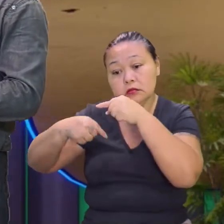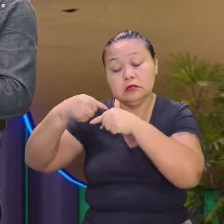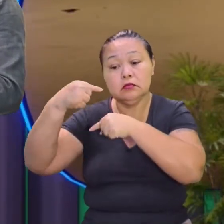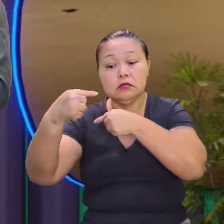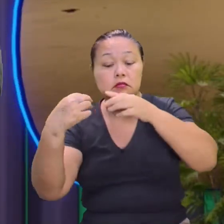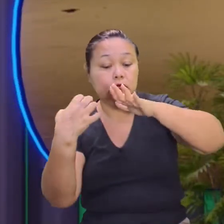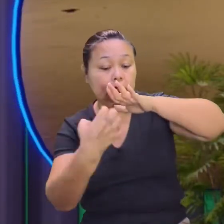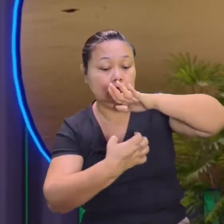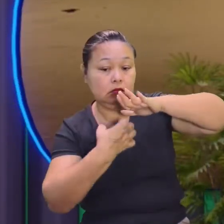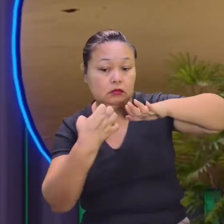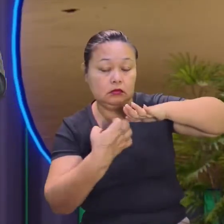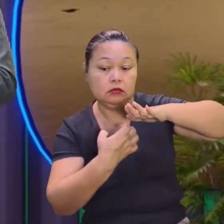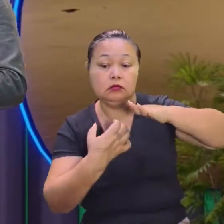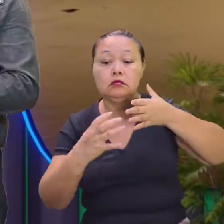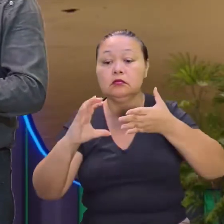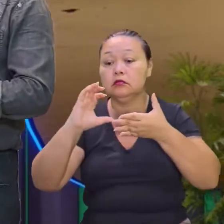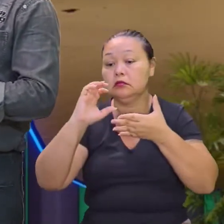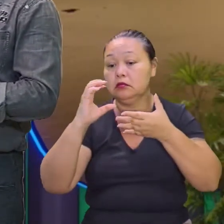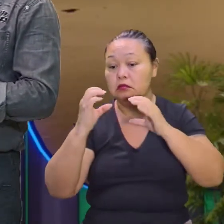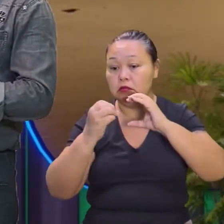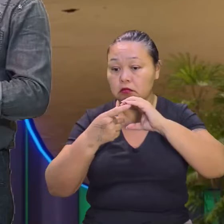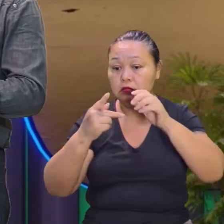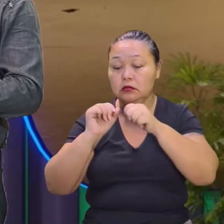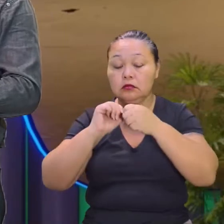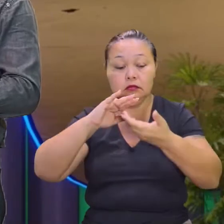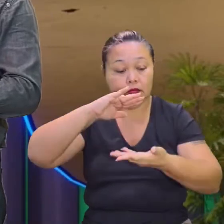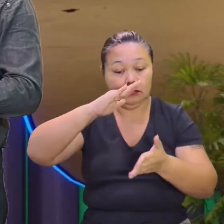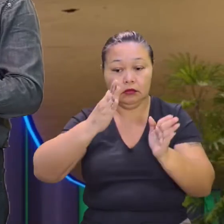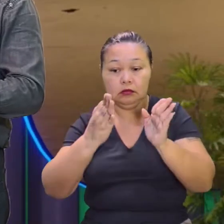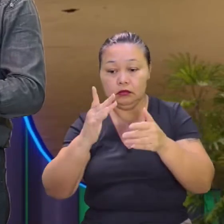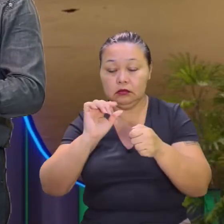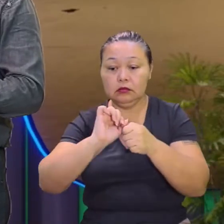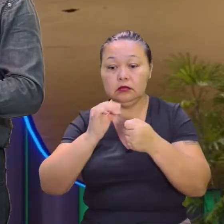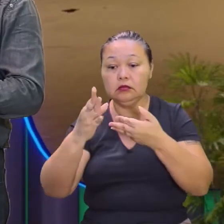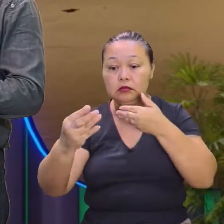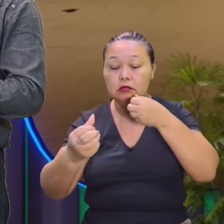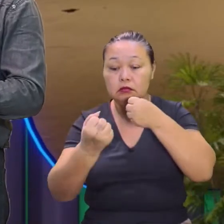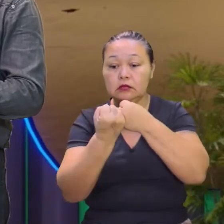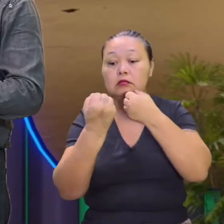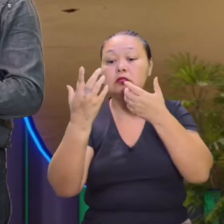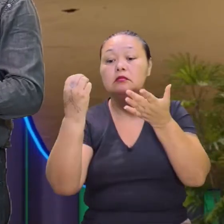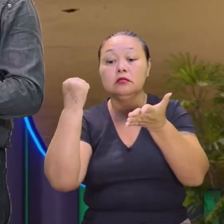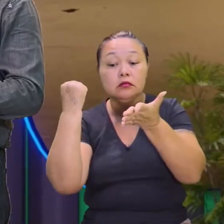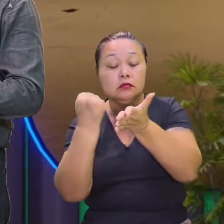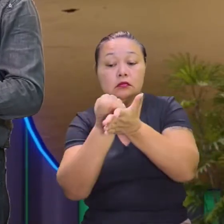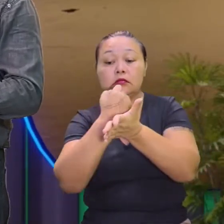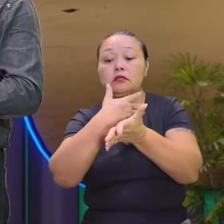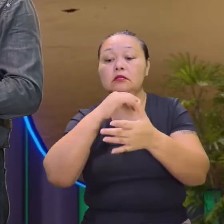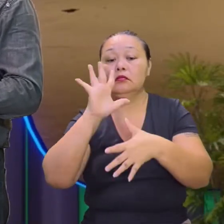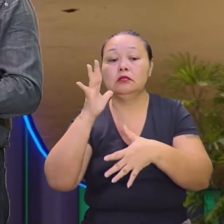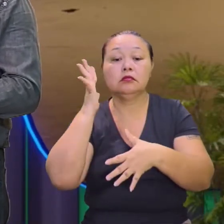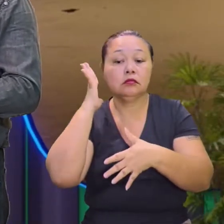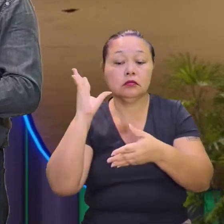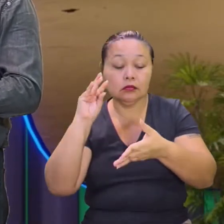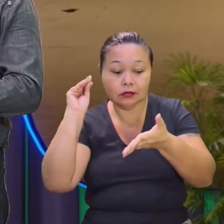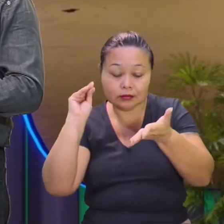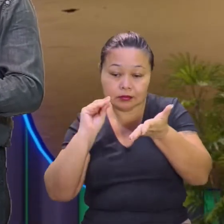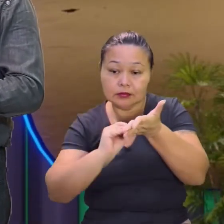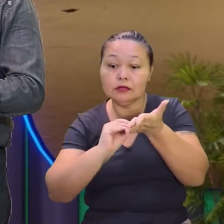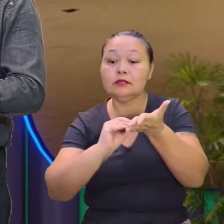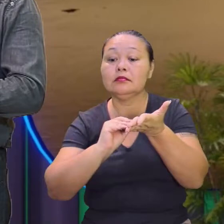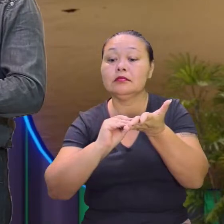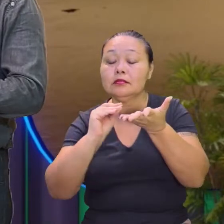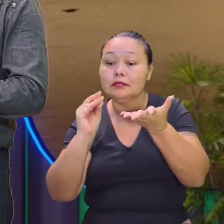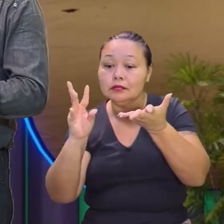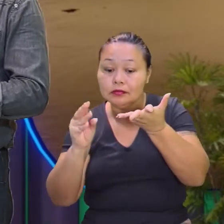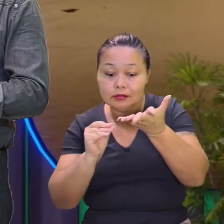vai lá para a indústria, para uma Isso. cooperativa, passa por embalagem, por selo, controle de qualidade, e aí tem um valor agregado sobre aquele